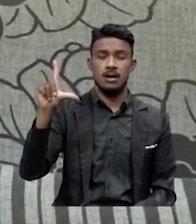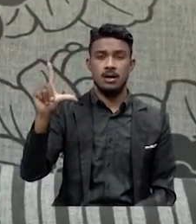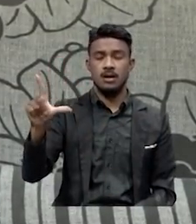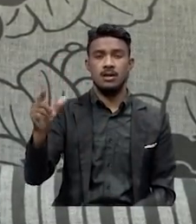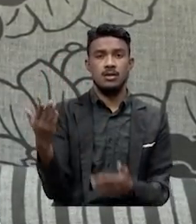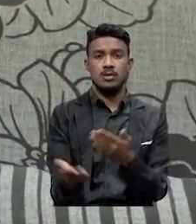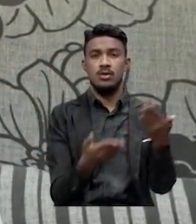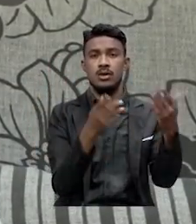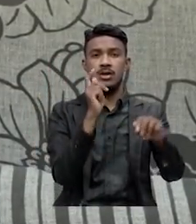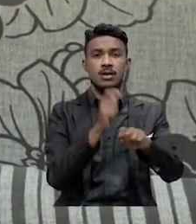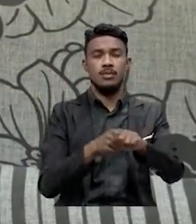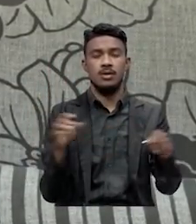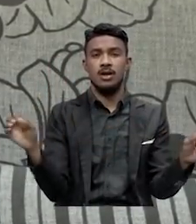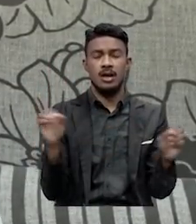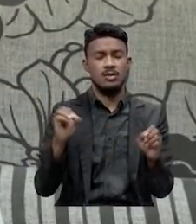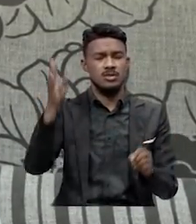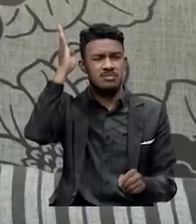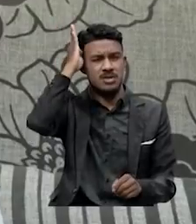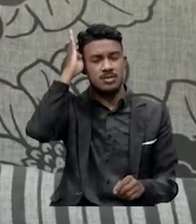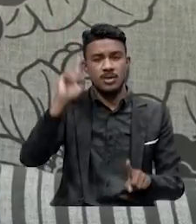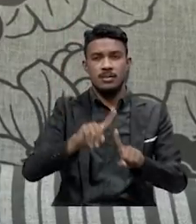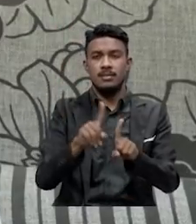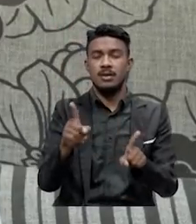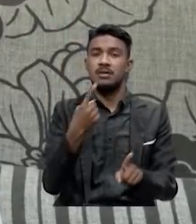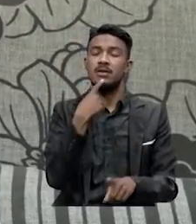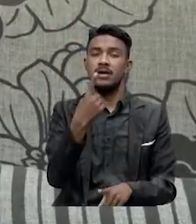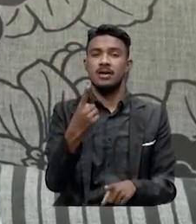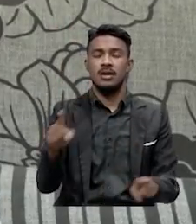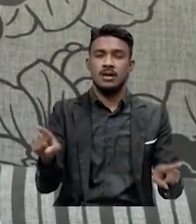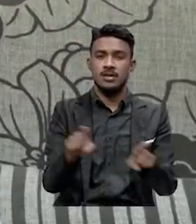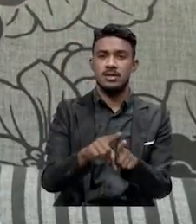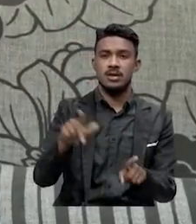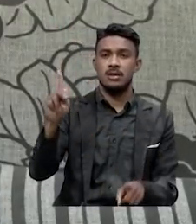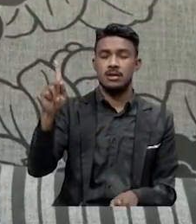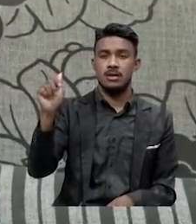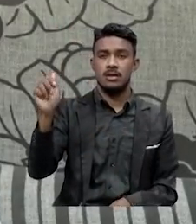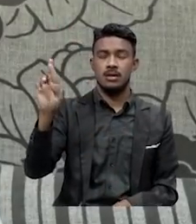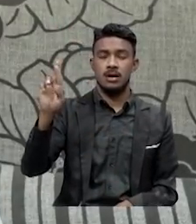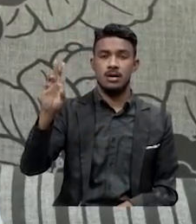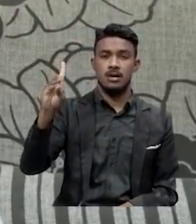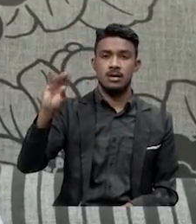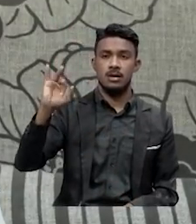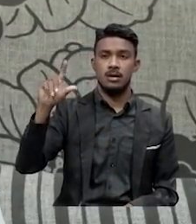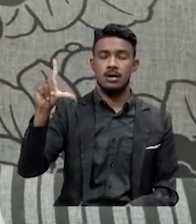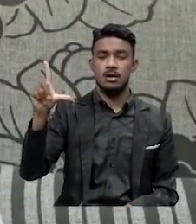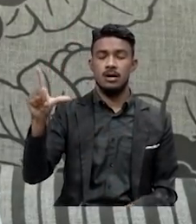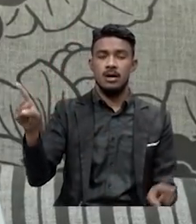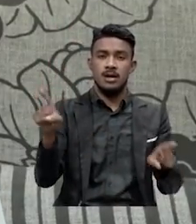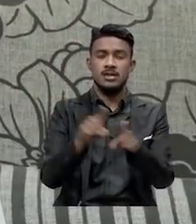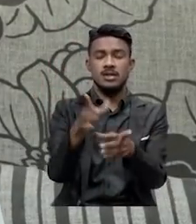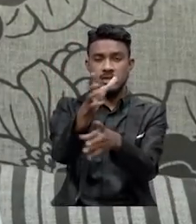Bele la os arcebispo, bano ati tidian, atu saya cardeal tingi simu kargo idane sang